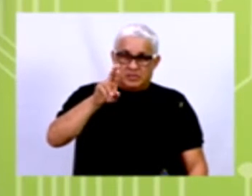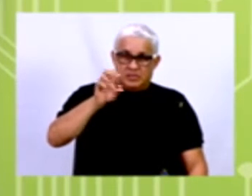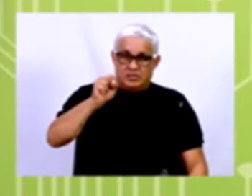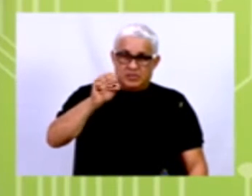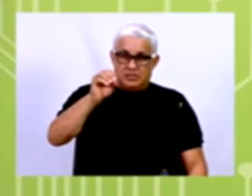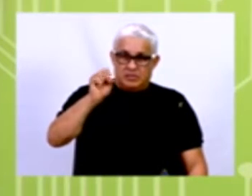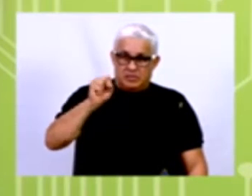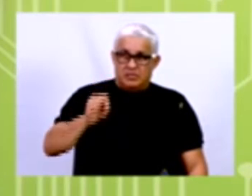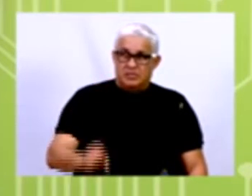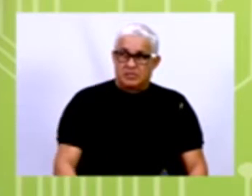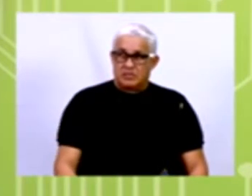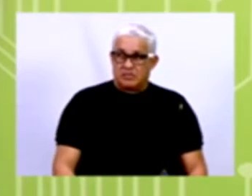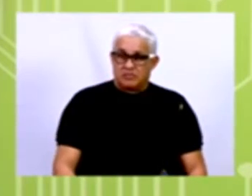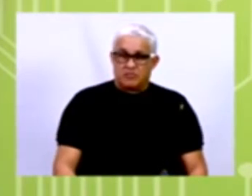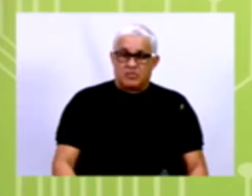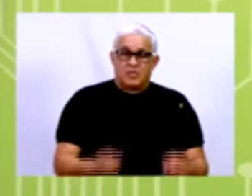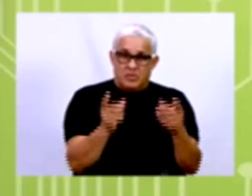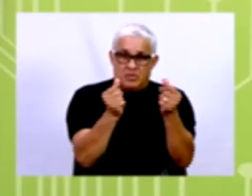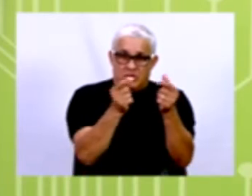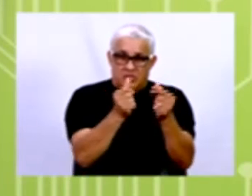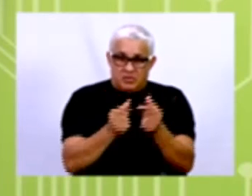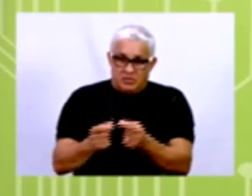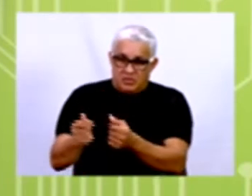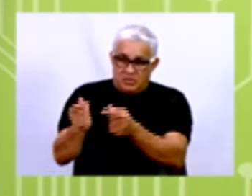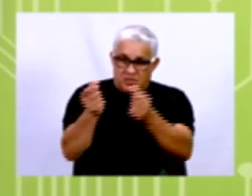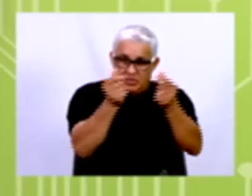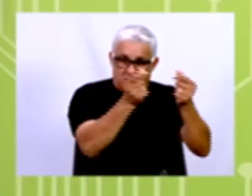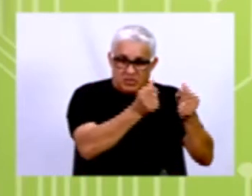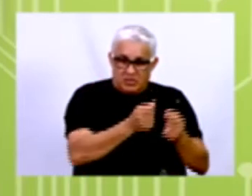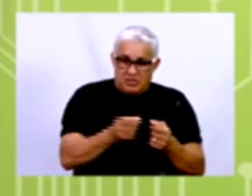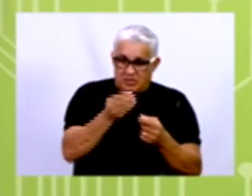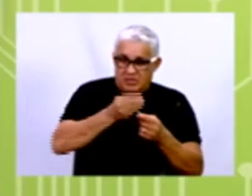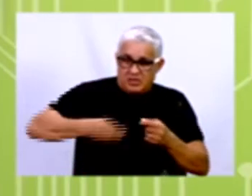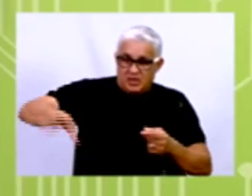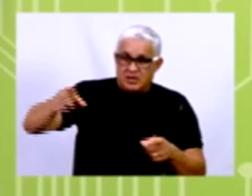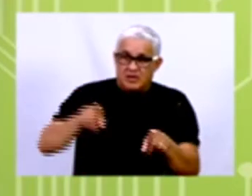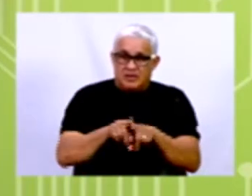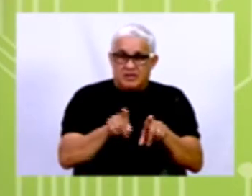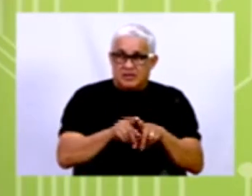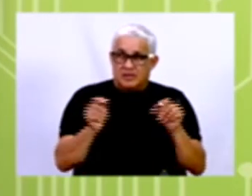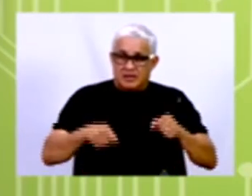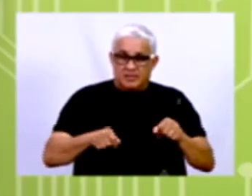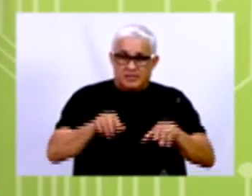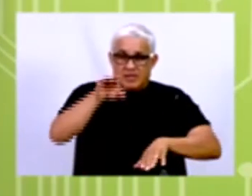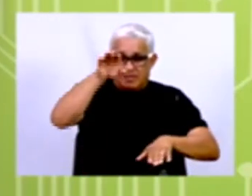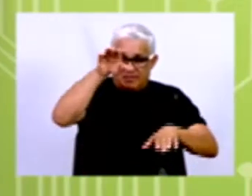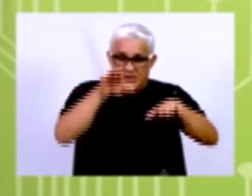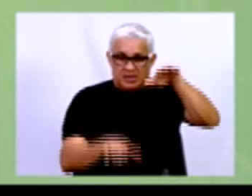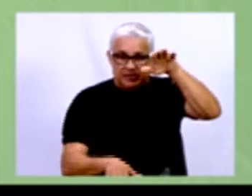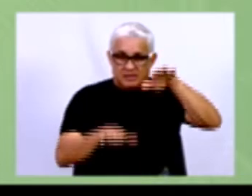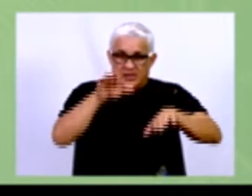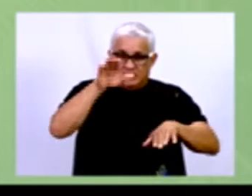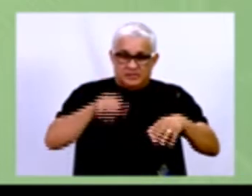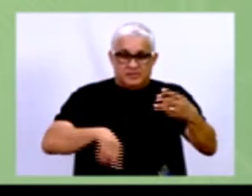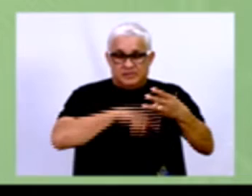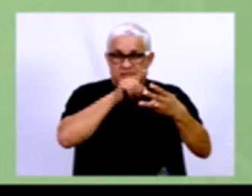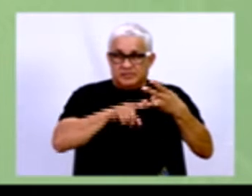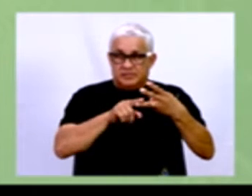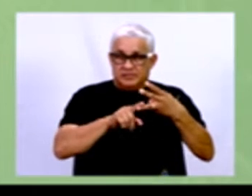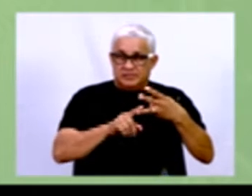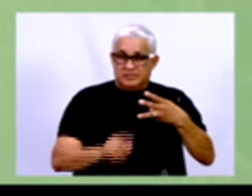circuito econômico, ou do fluxo circular da atividade econômica, e tende a desequilibrá-lo. O terceiro são